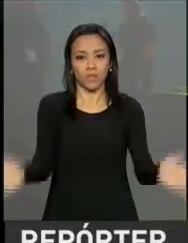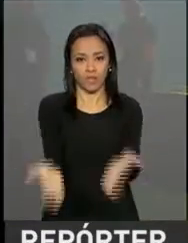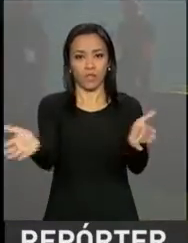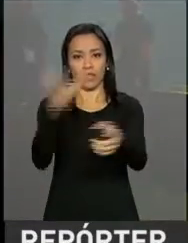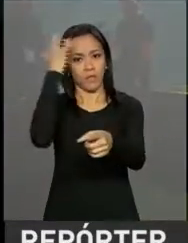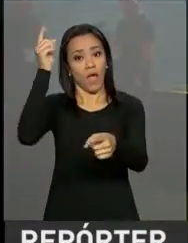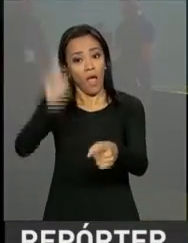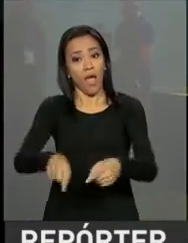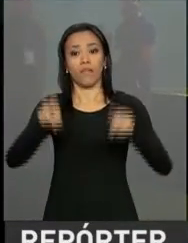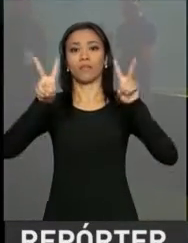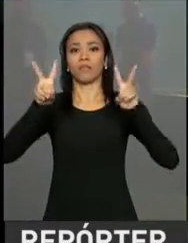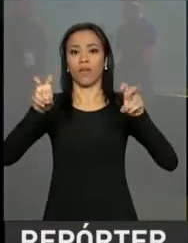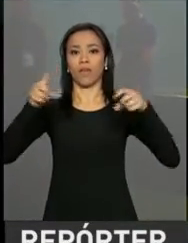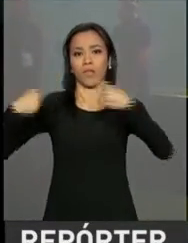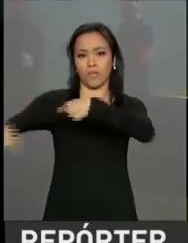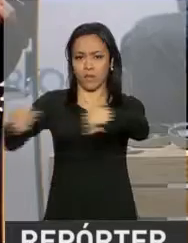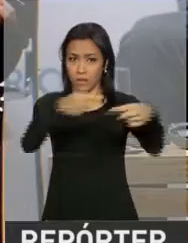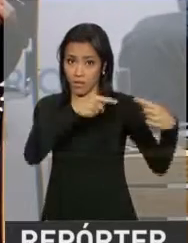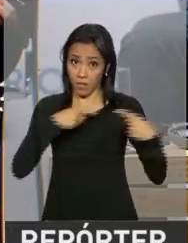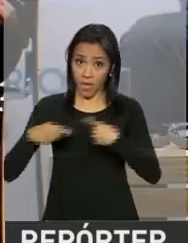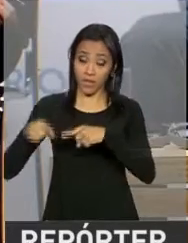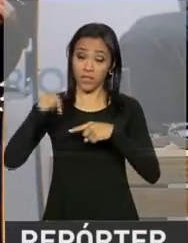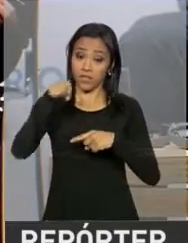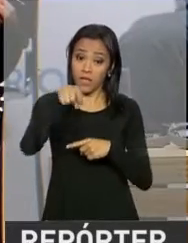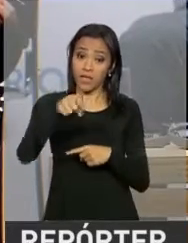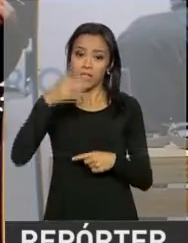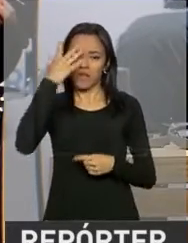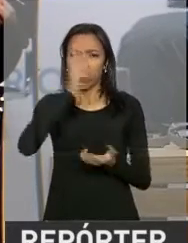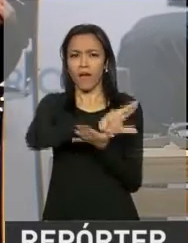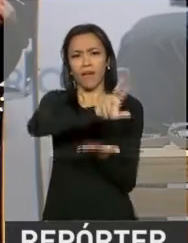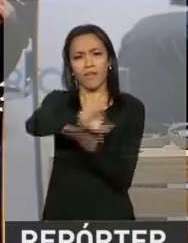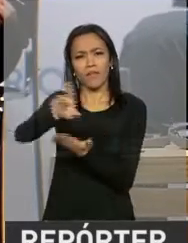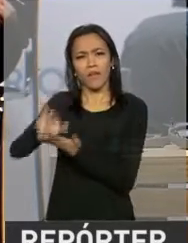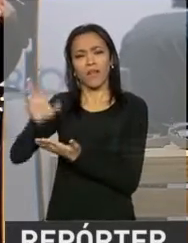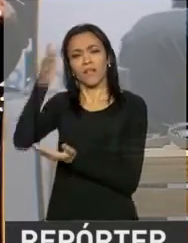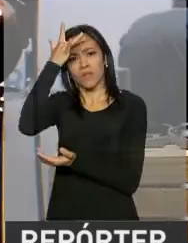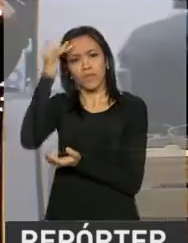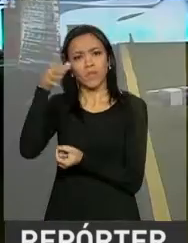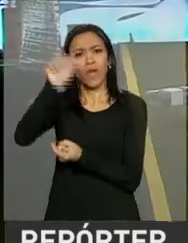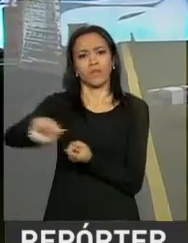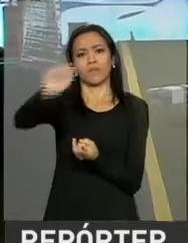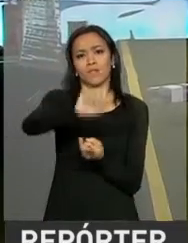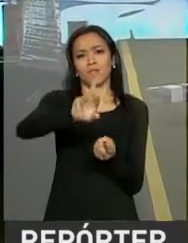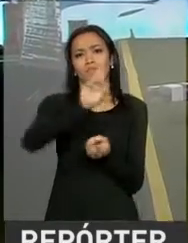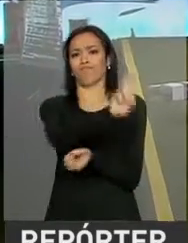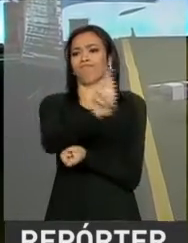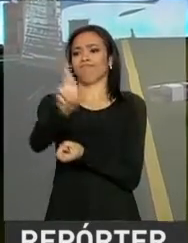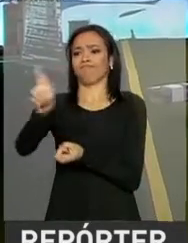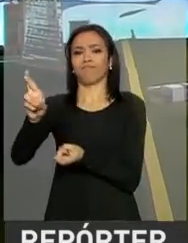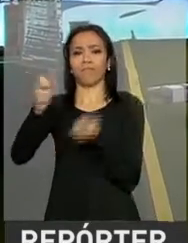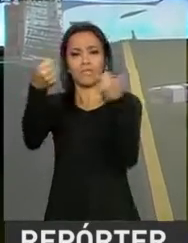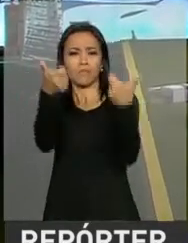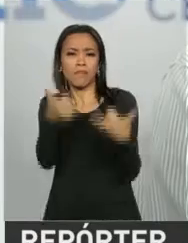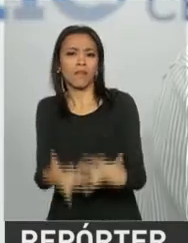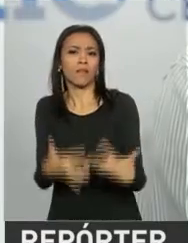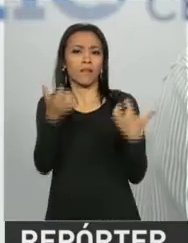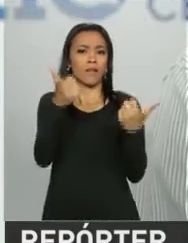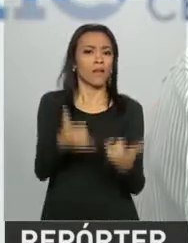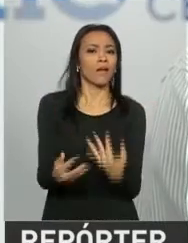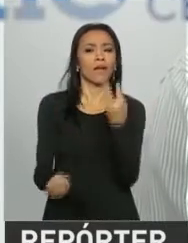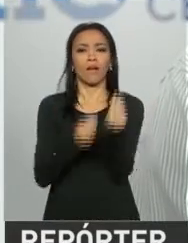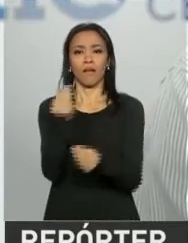tema do debate e parceiros da natureza representantes das associações produtivas contaram como é o trabalho